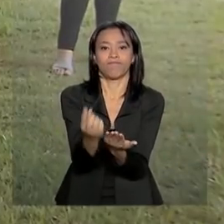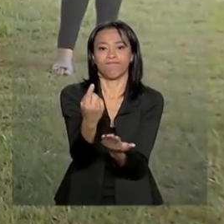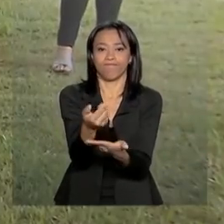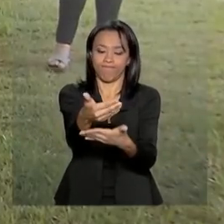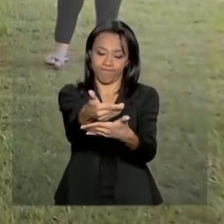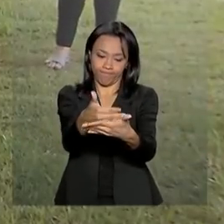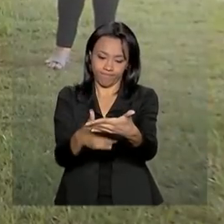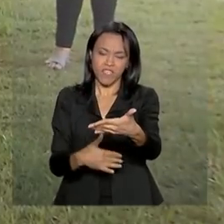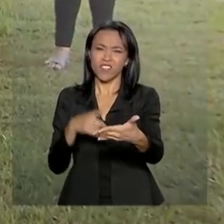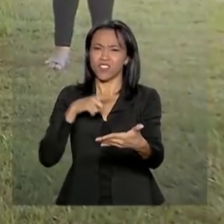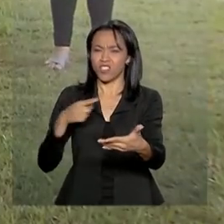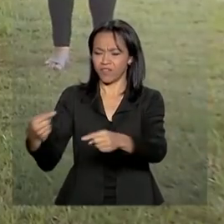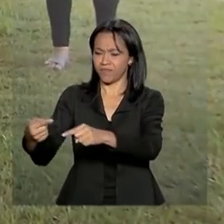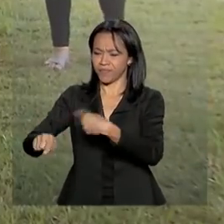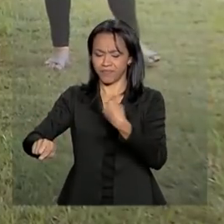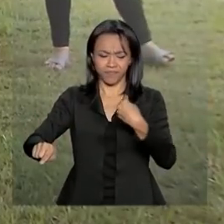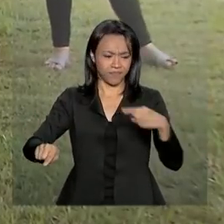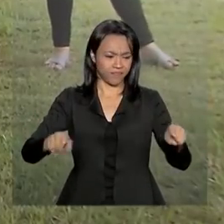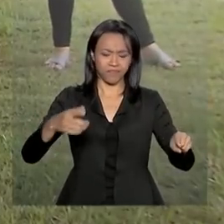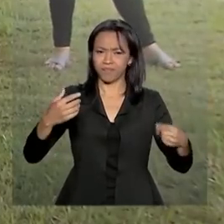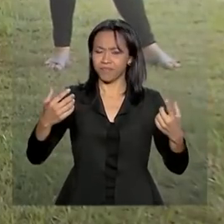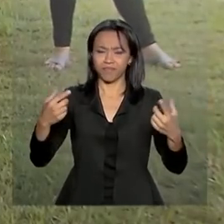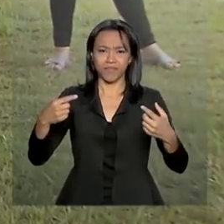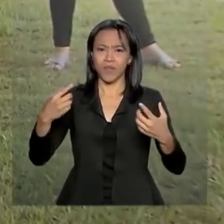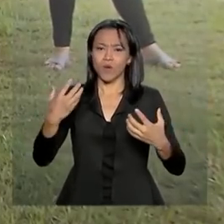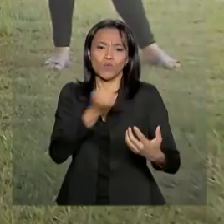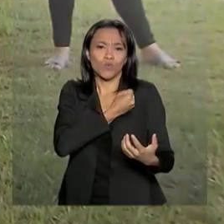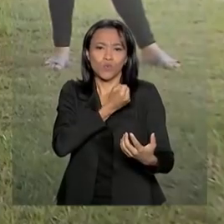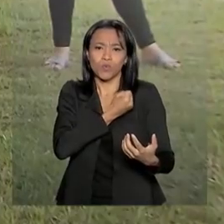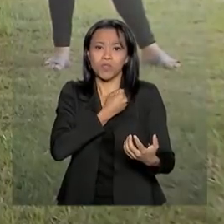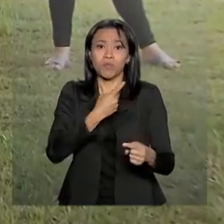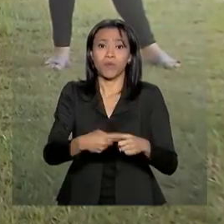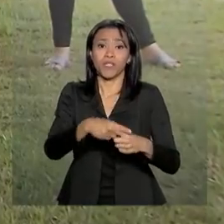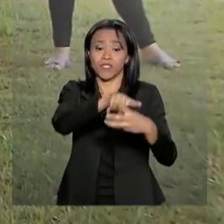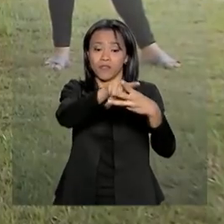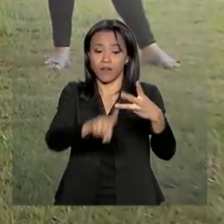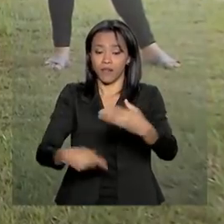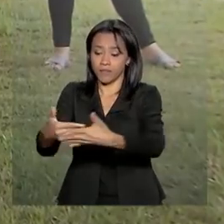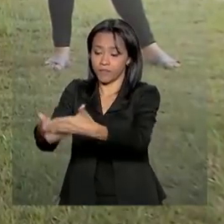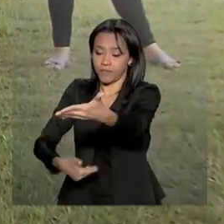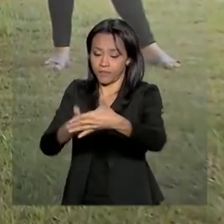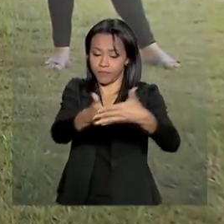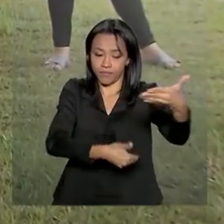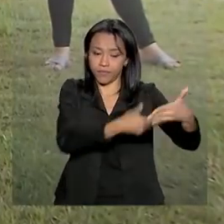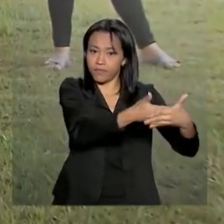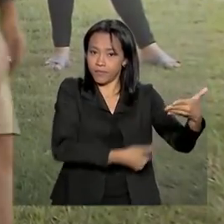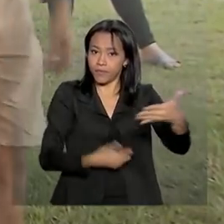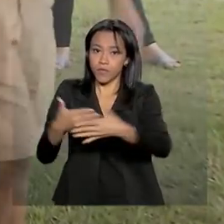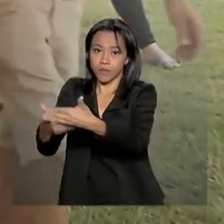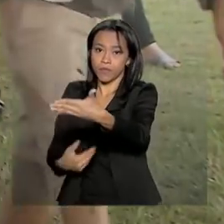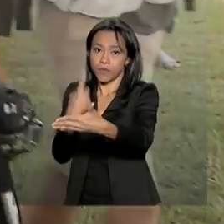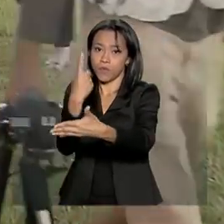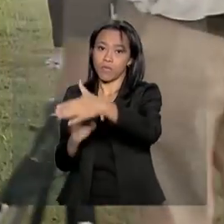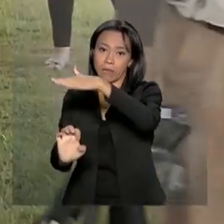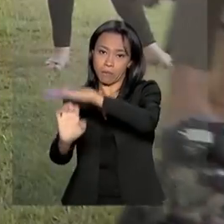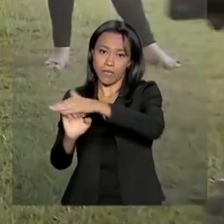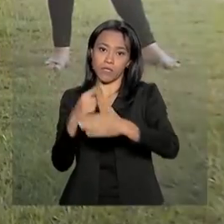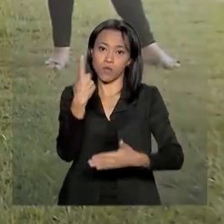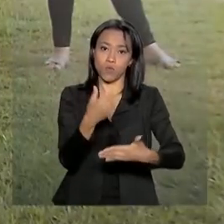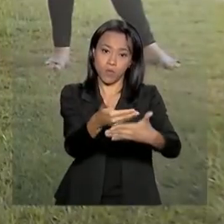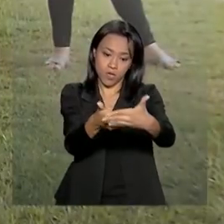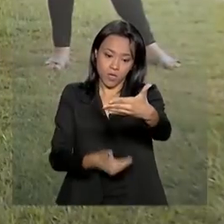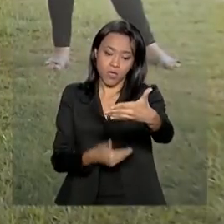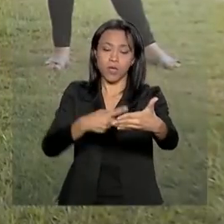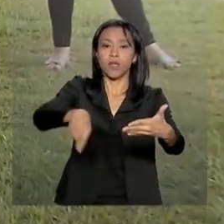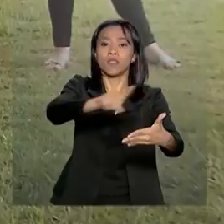certa divergência em relação a esses números, porque haviam 3 listas. Uma da empresa Vale, com os funcionários, outra dos moradores